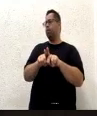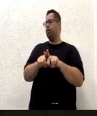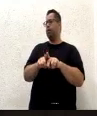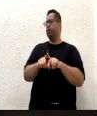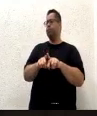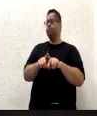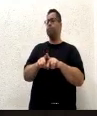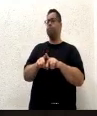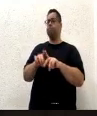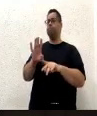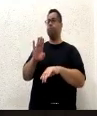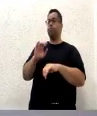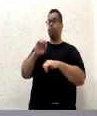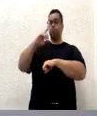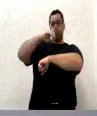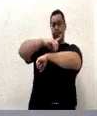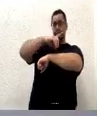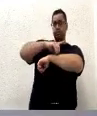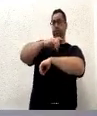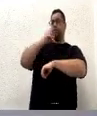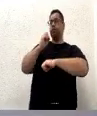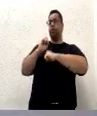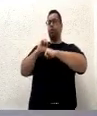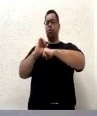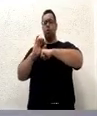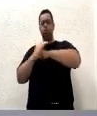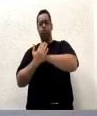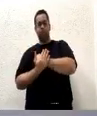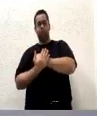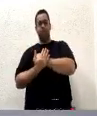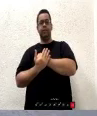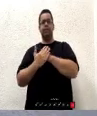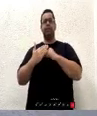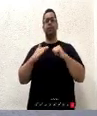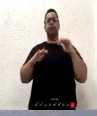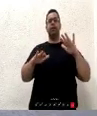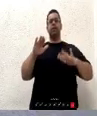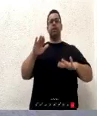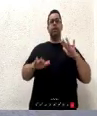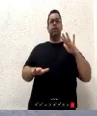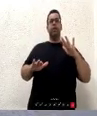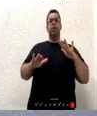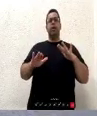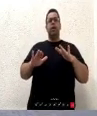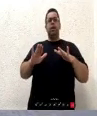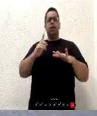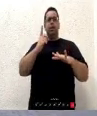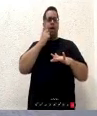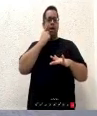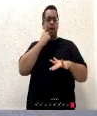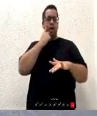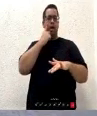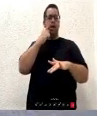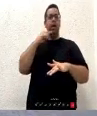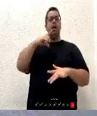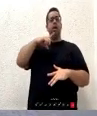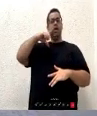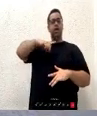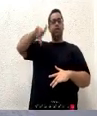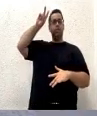de Covid, às vezes, e aí quando a gente faz o check-up da ficha, que tem lá que tem históricos de saúde. Então, se tem